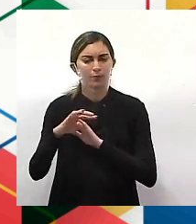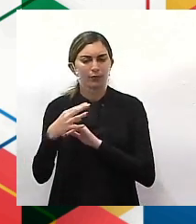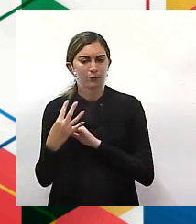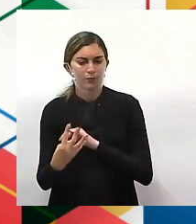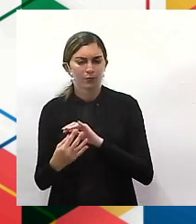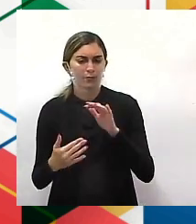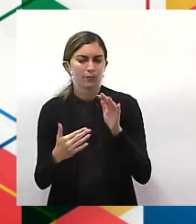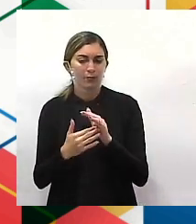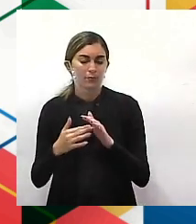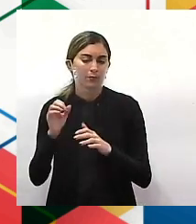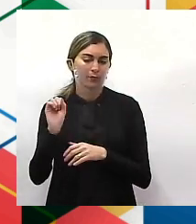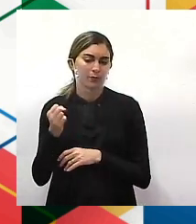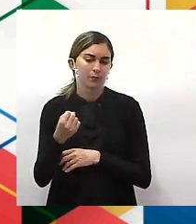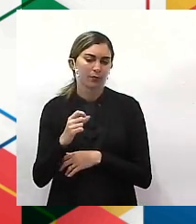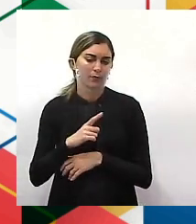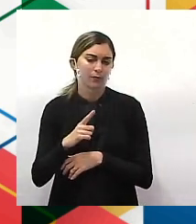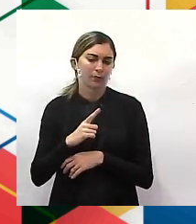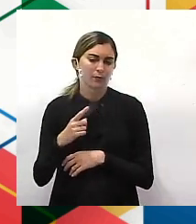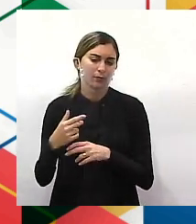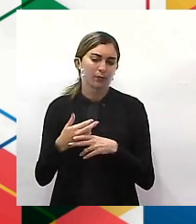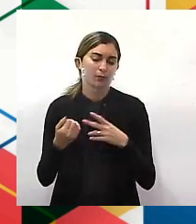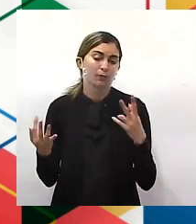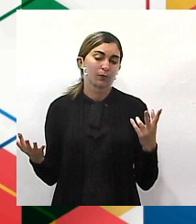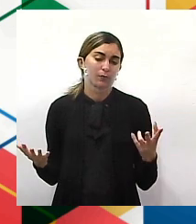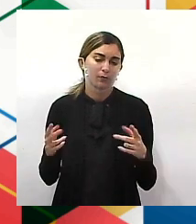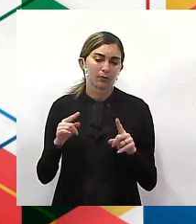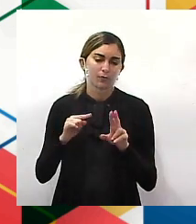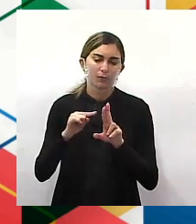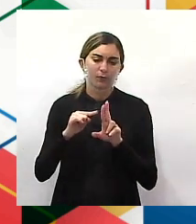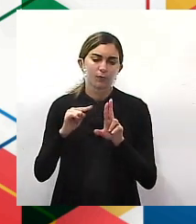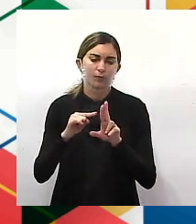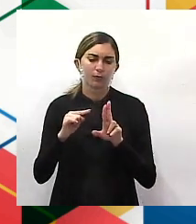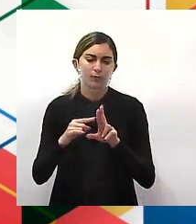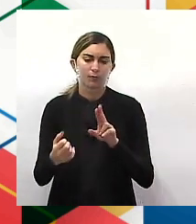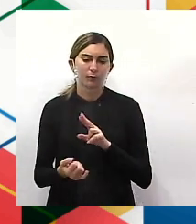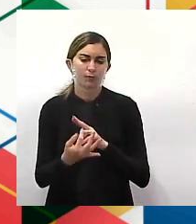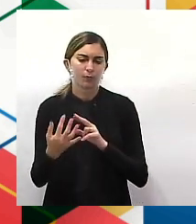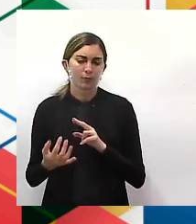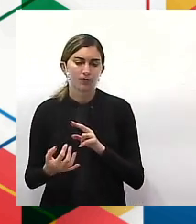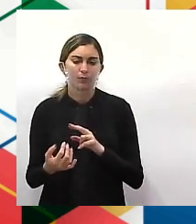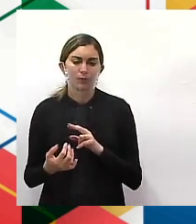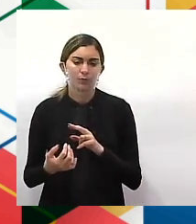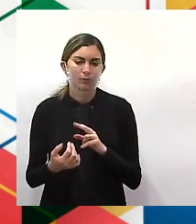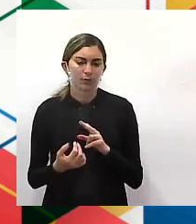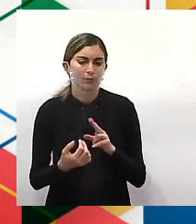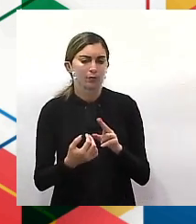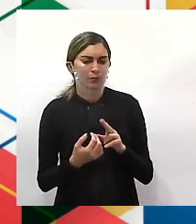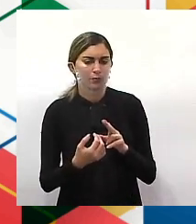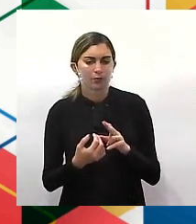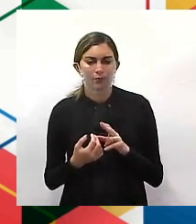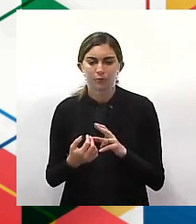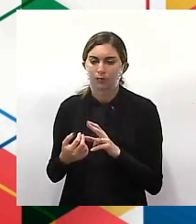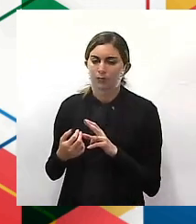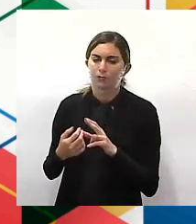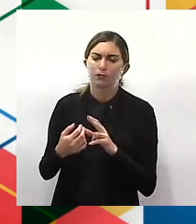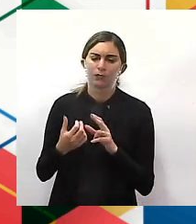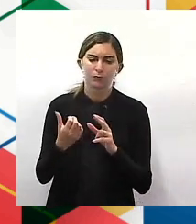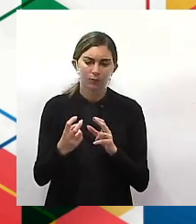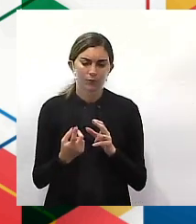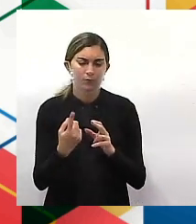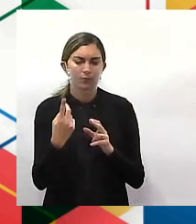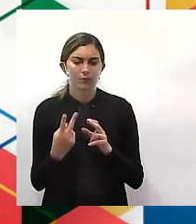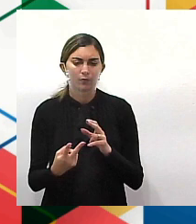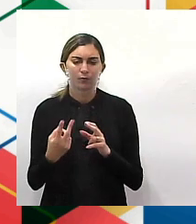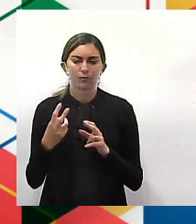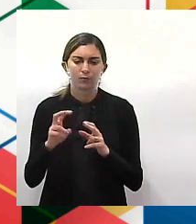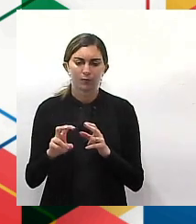até 8 tem quantas unidades para descobrir a base? De menos 4 até 8. Aí você pode contar, né? 1, 2, 3,